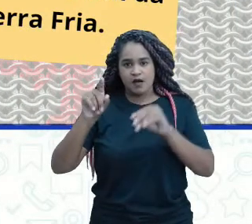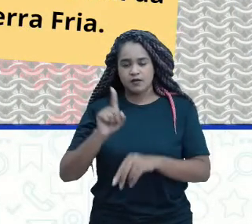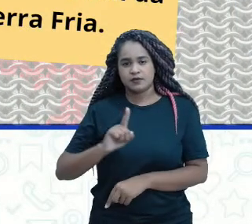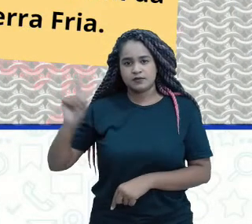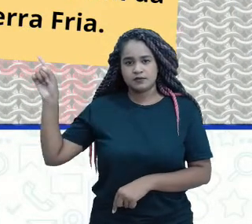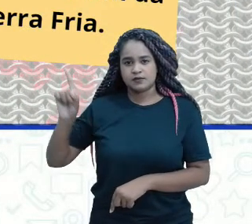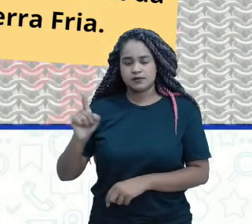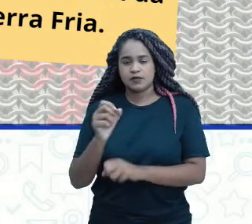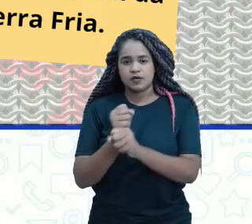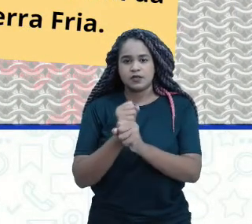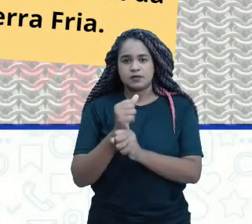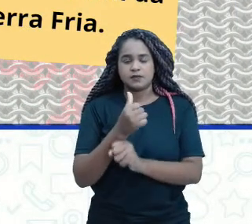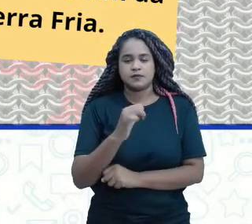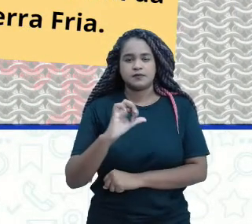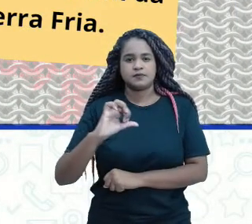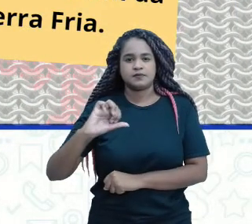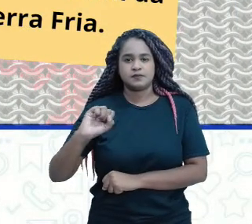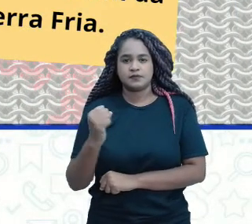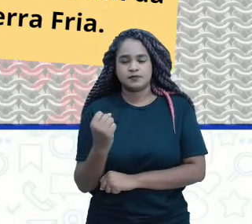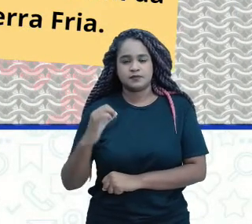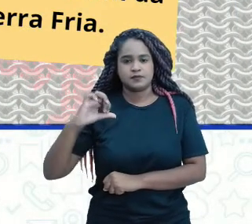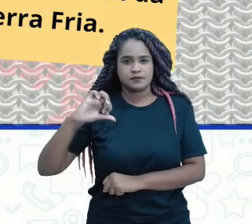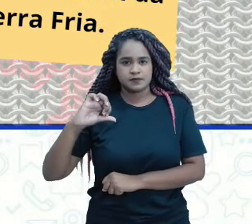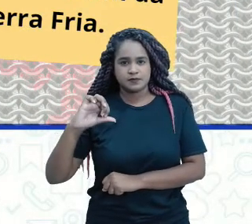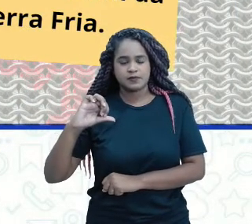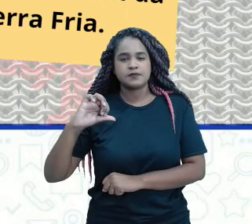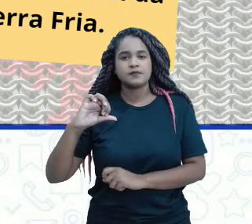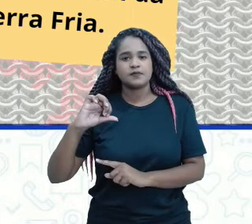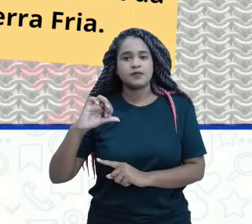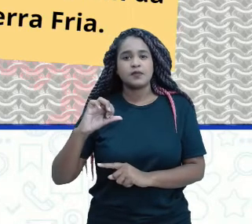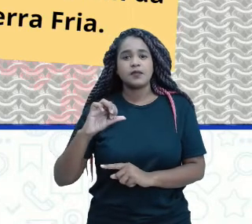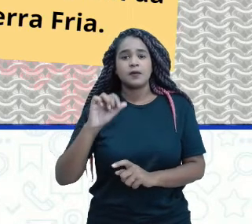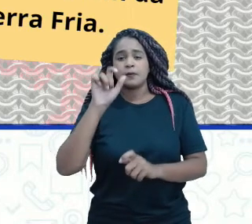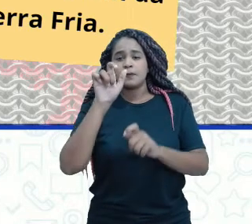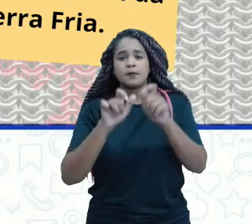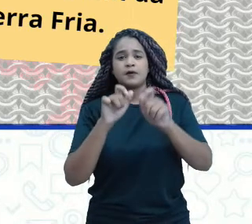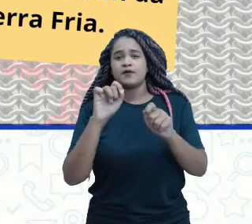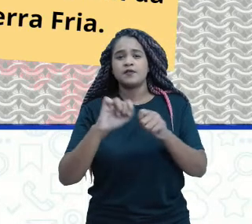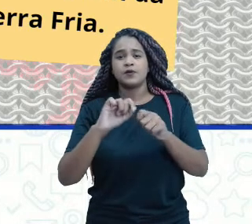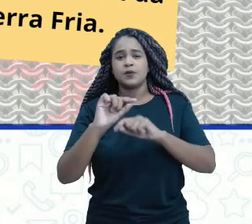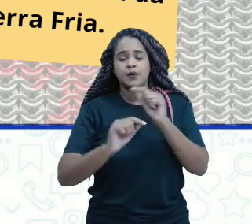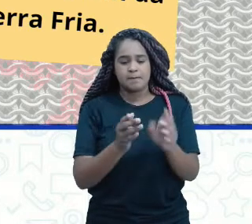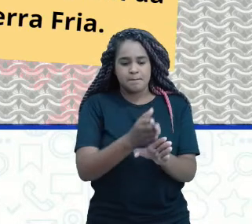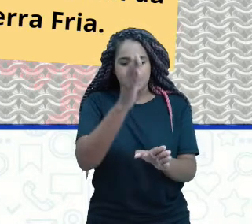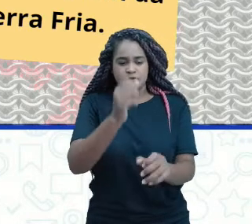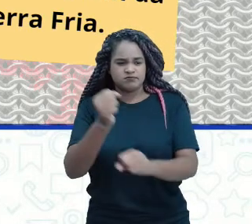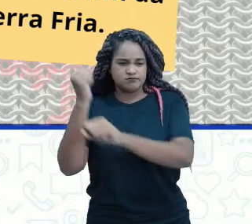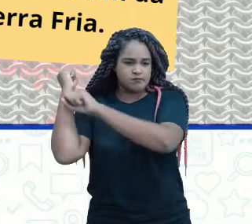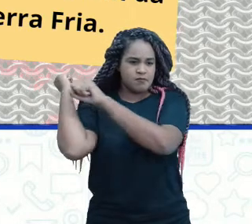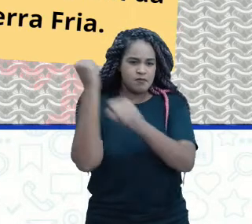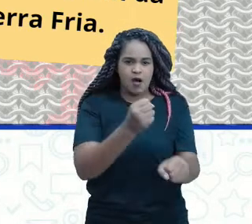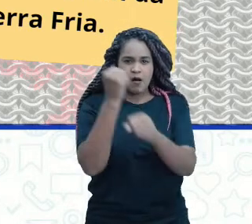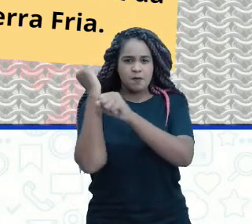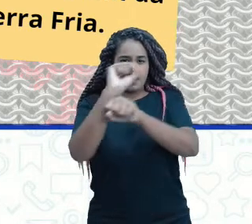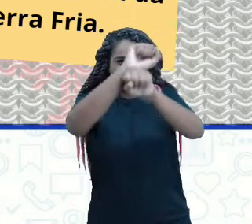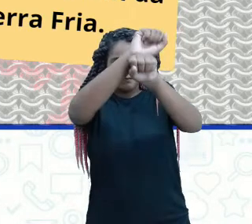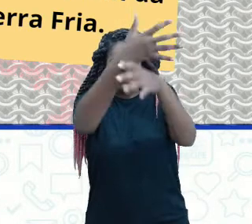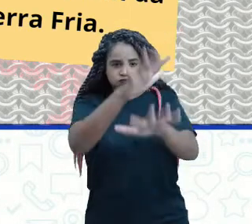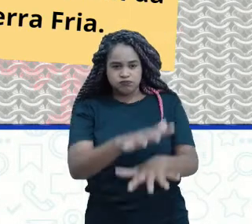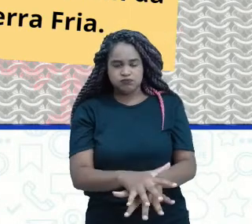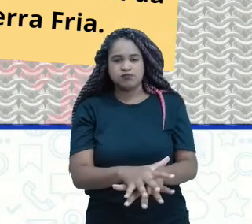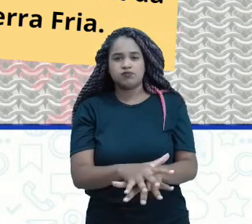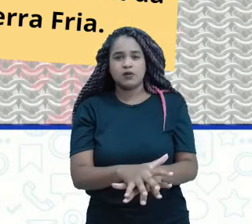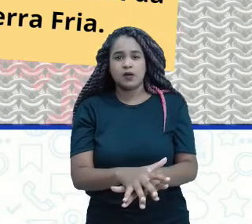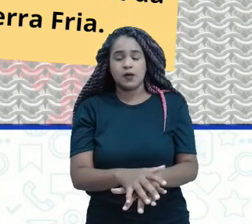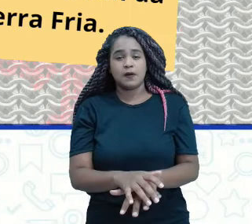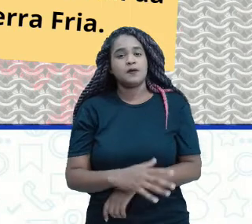de 1989, o povo foi lá, quebrou o muro, marretou o muro, subiu, os